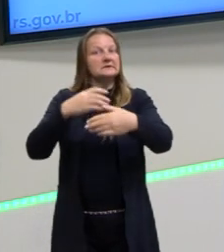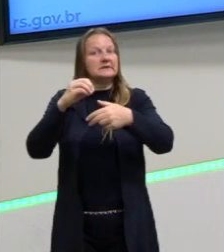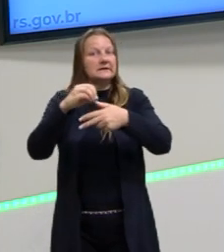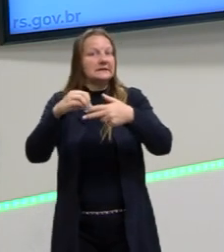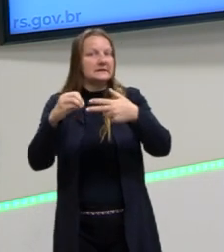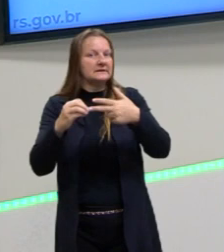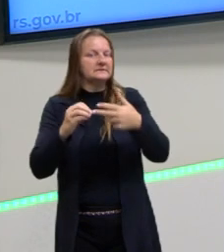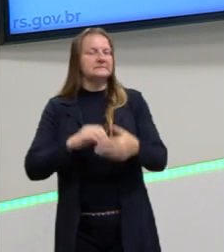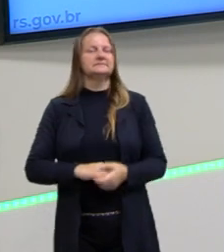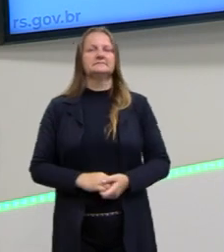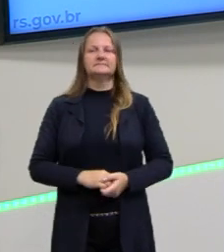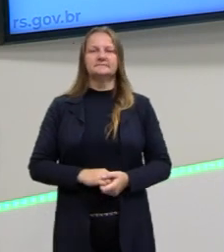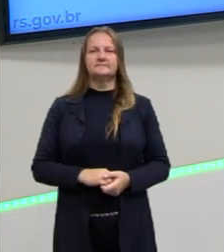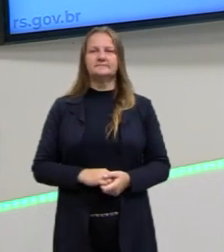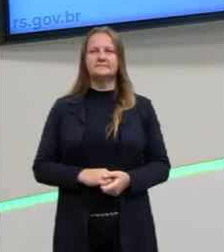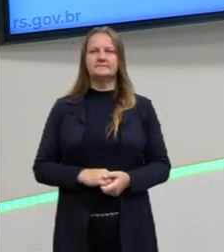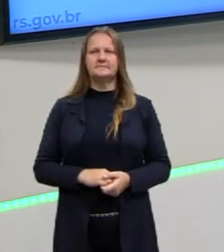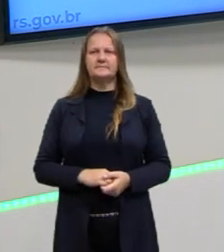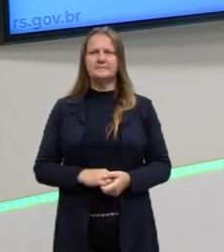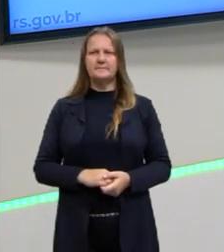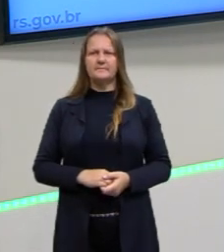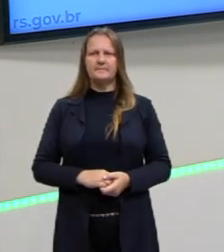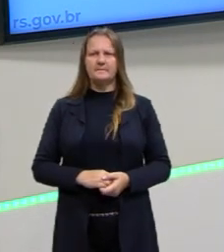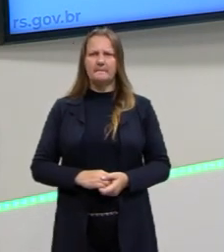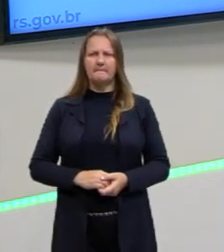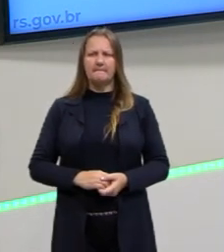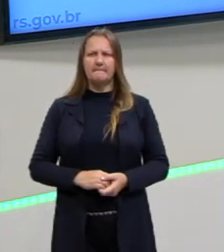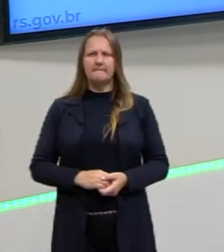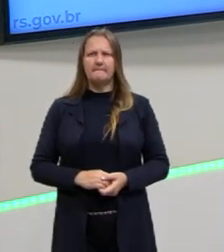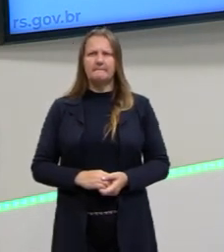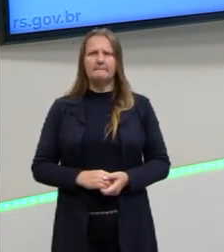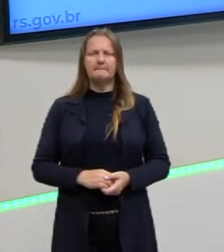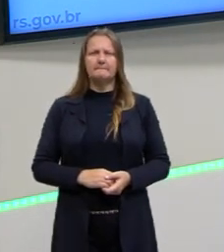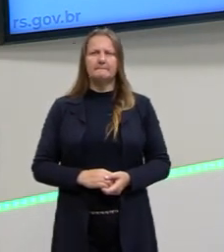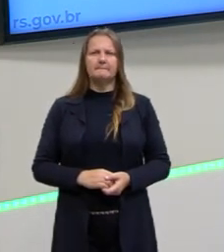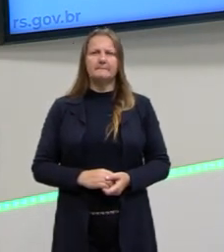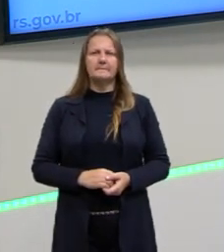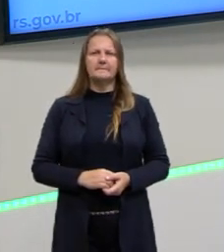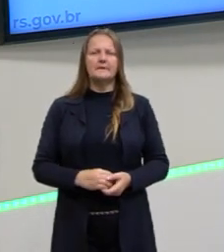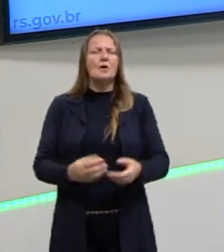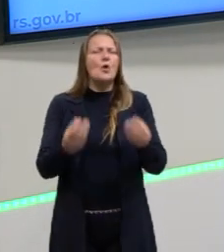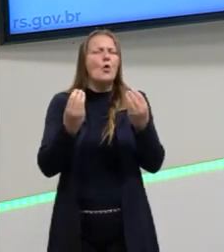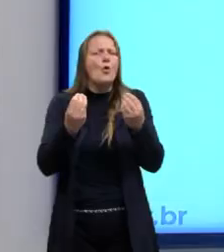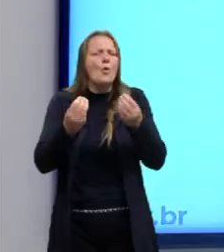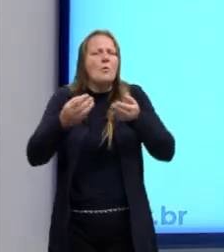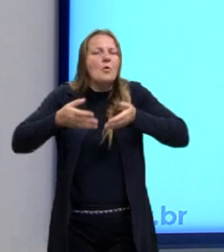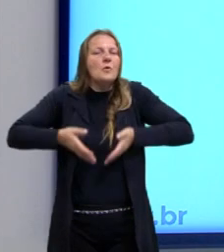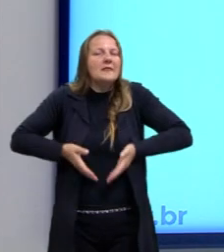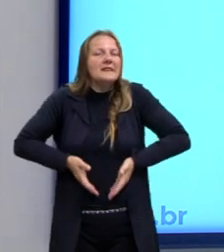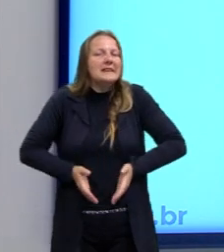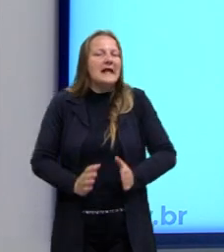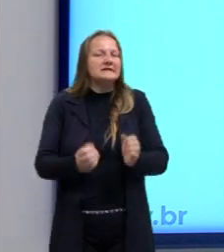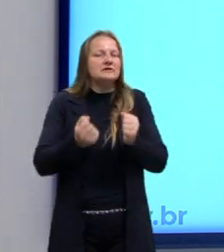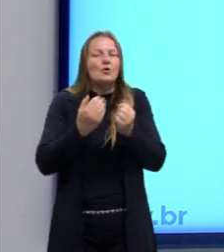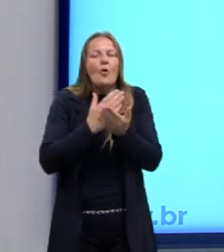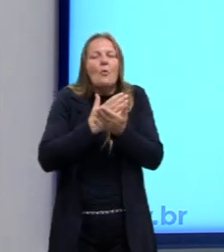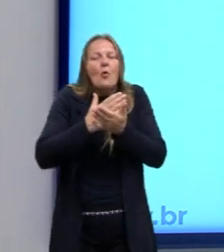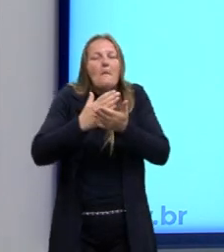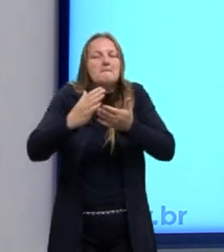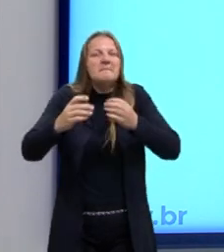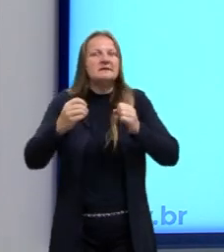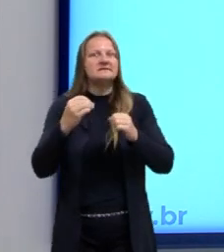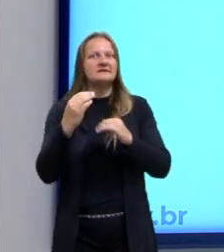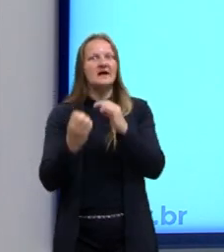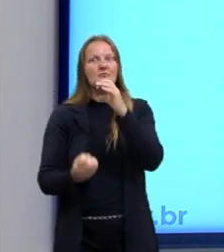vamos lá Olha só como é que vai nascendo a linguagem né como ela se constitui para